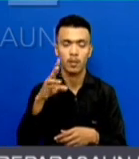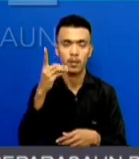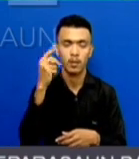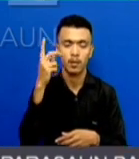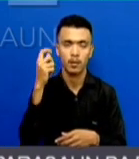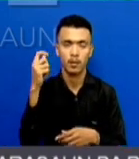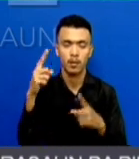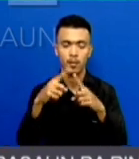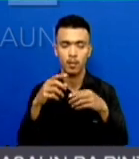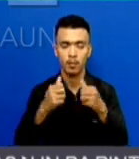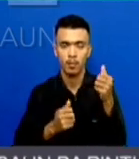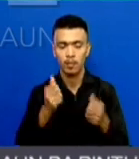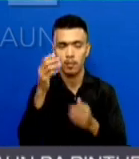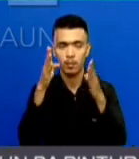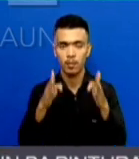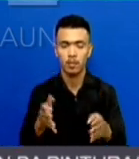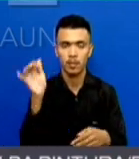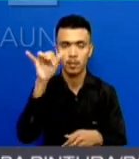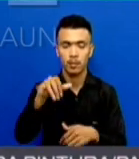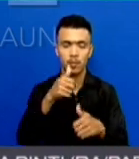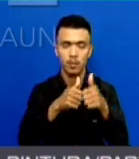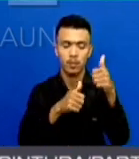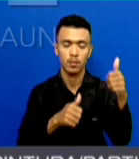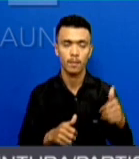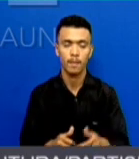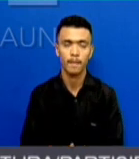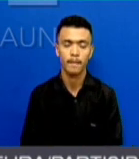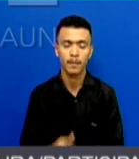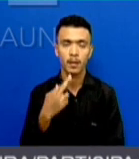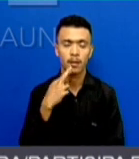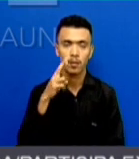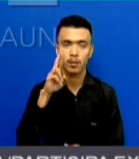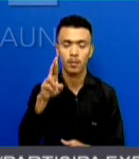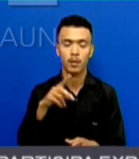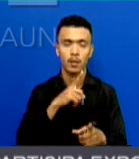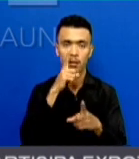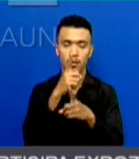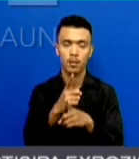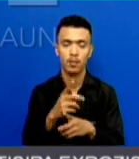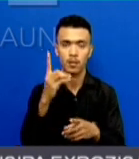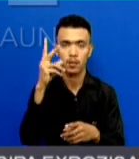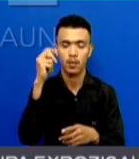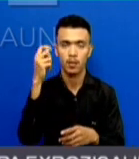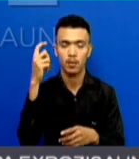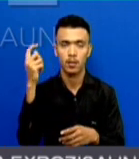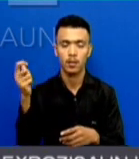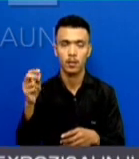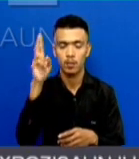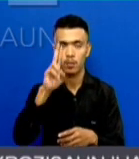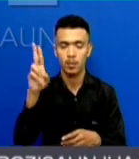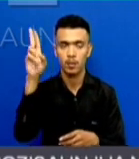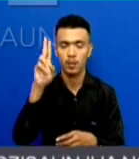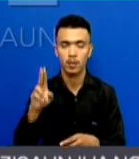NIN para motorista Sira a tu cumprir. E a recomendação, a claro, recomendação de DNTT, né? Utiliza